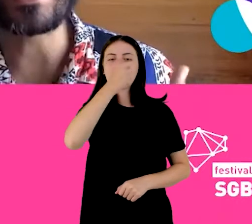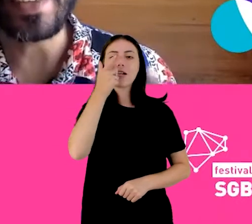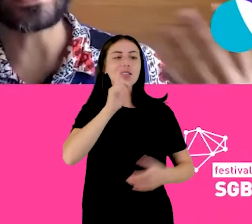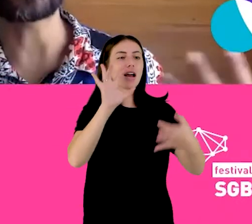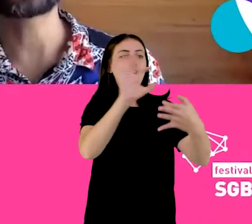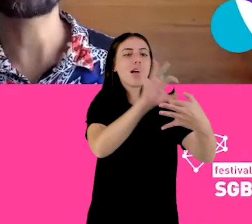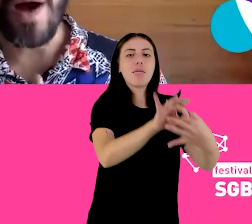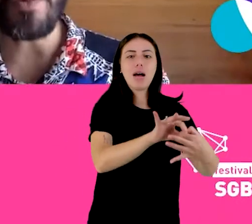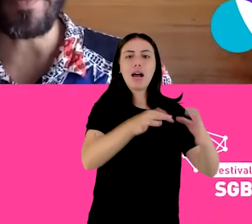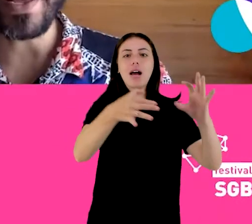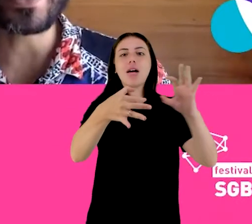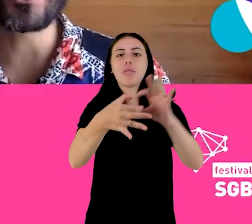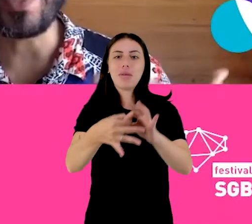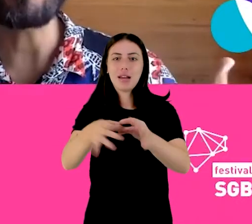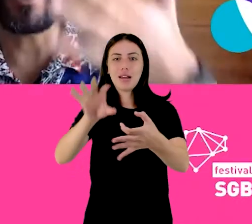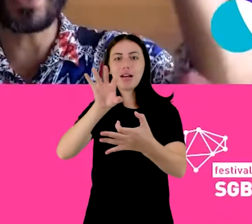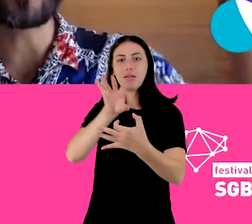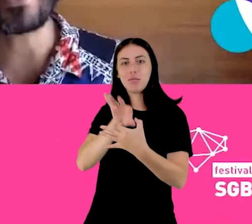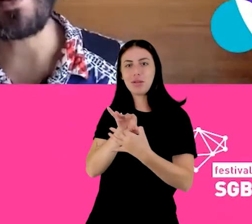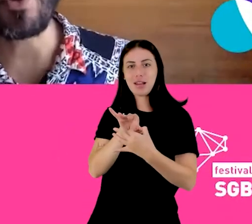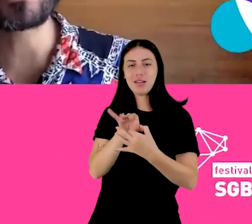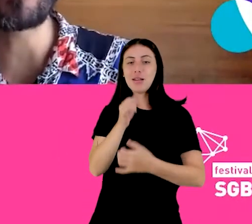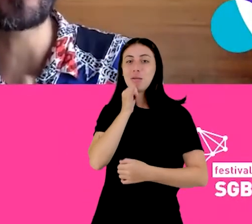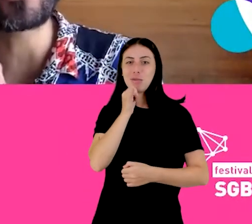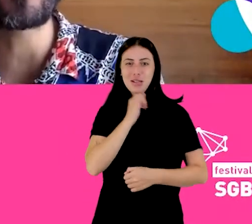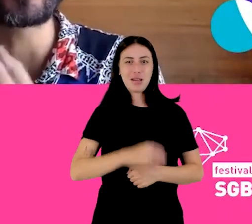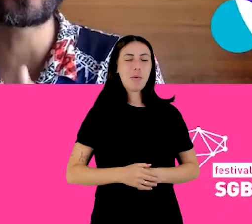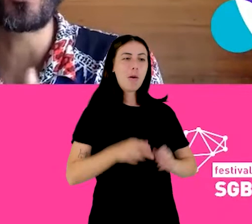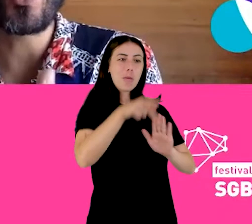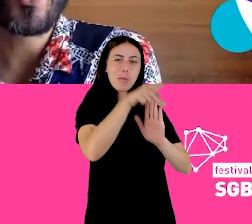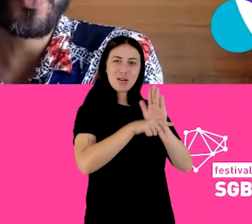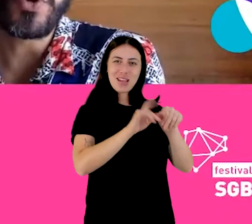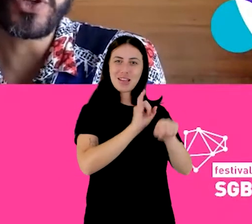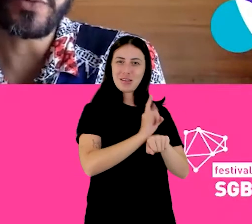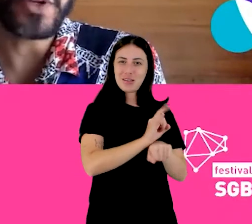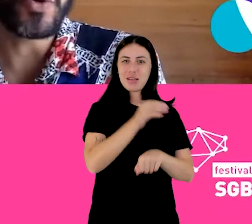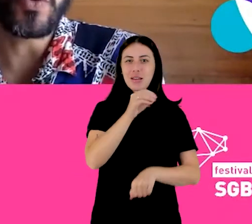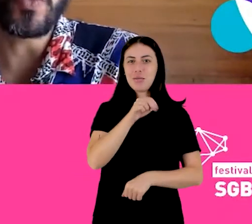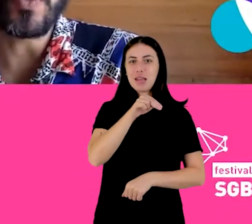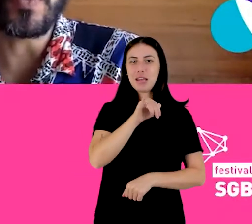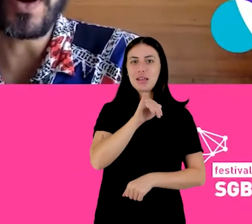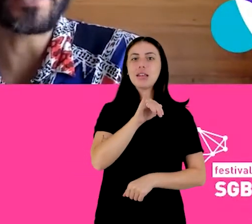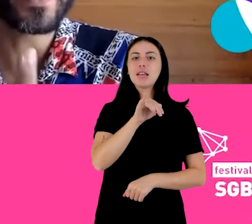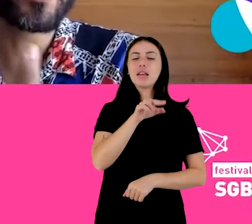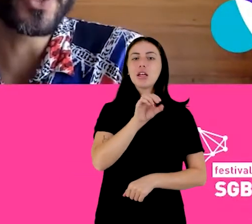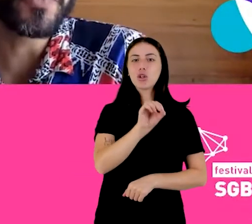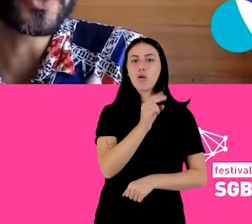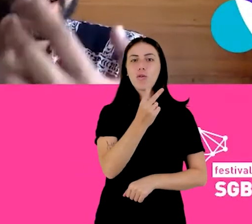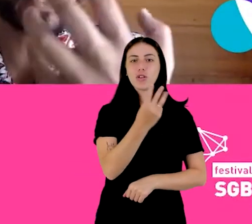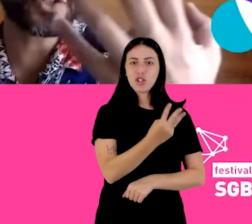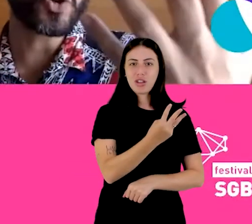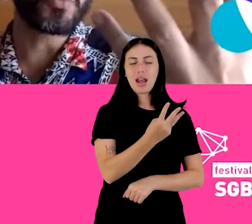e tem alguém com alma para isso, ela vai, não acaba, como você falou, que juntou o projeto, a campanha do